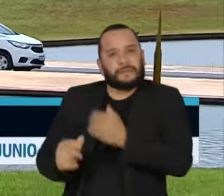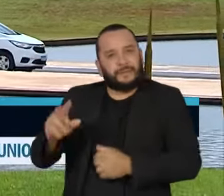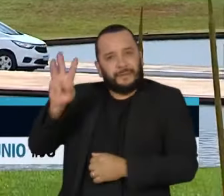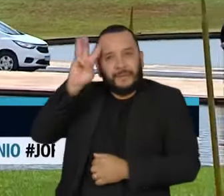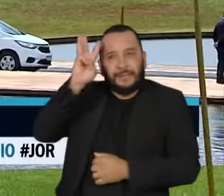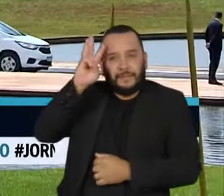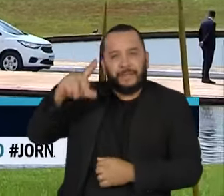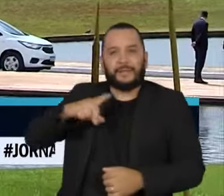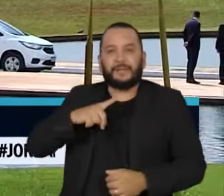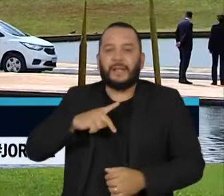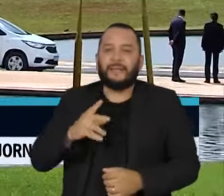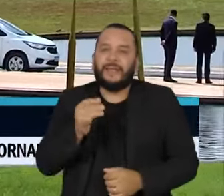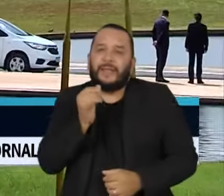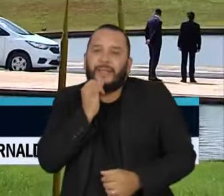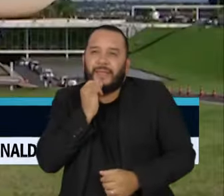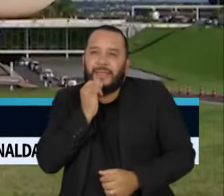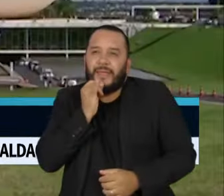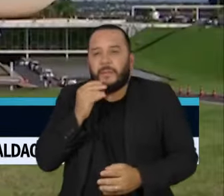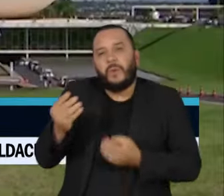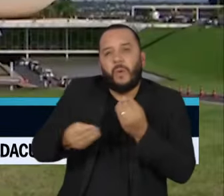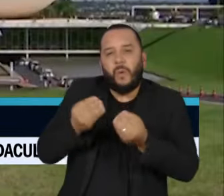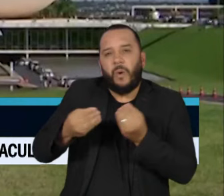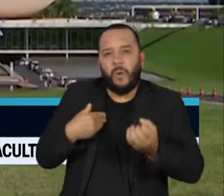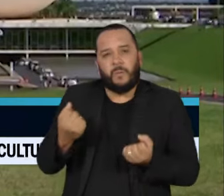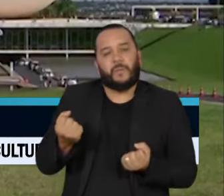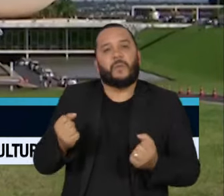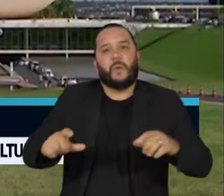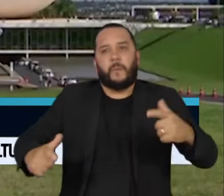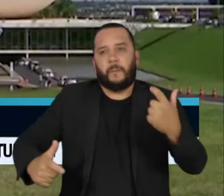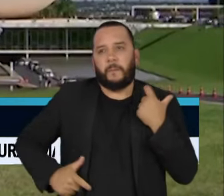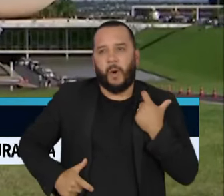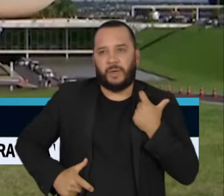presidente eleito Lula e o vice-geraldo Alckmin são esperados na